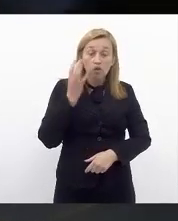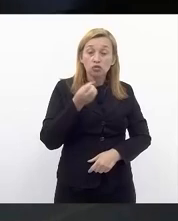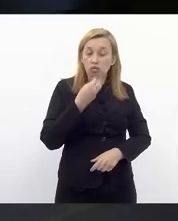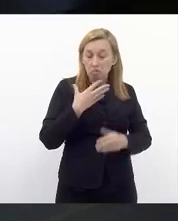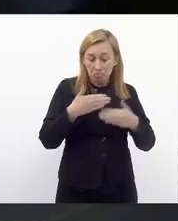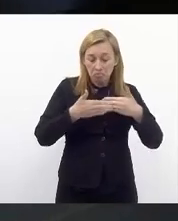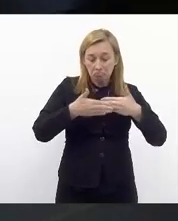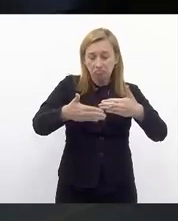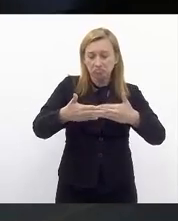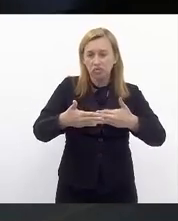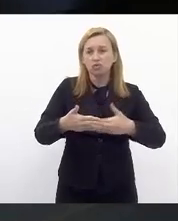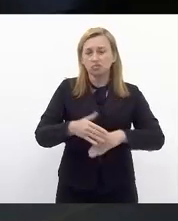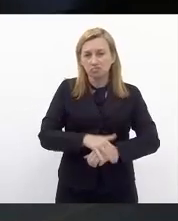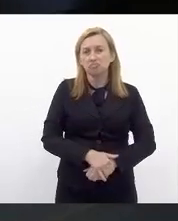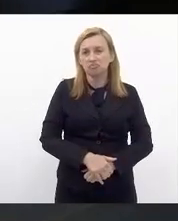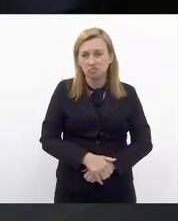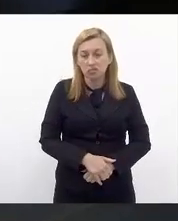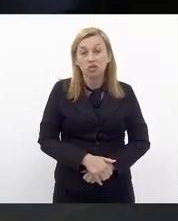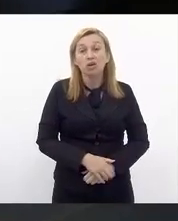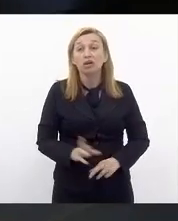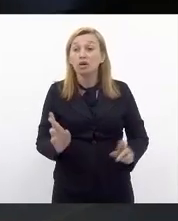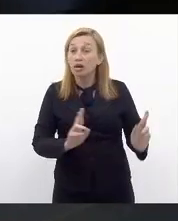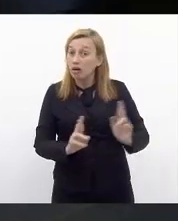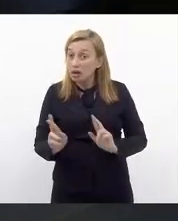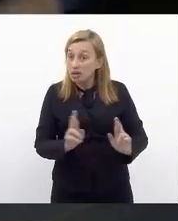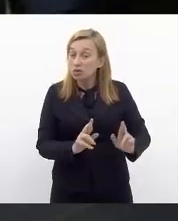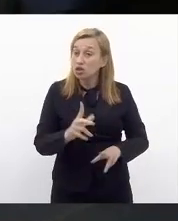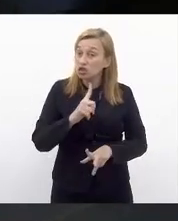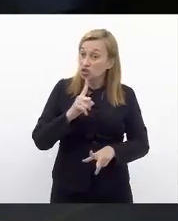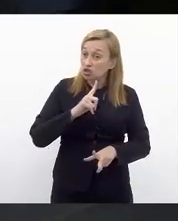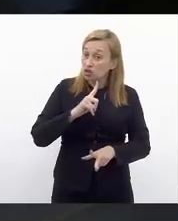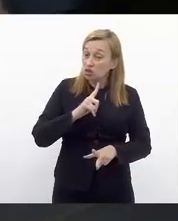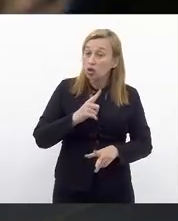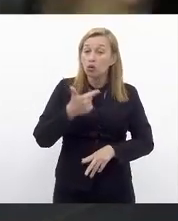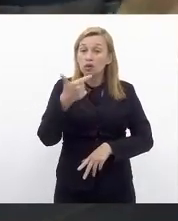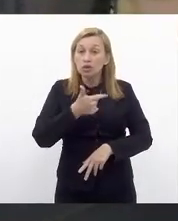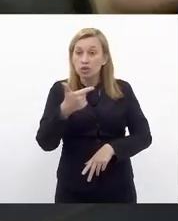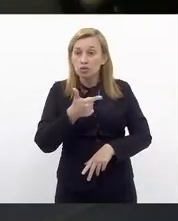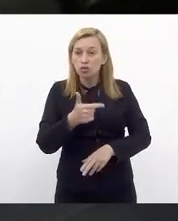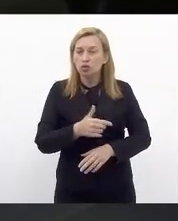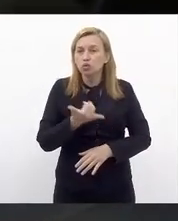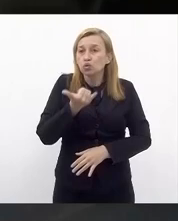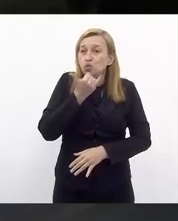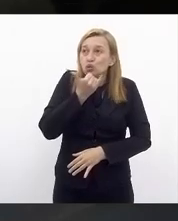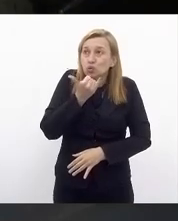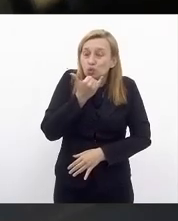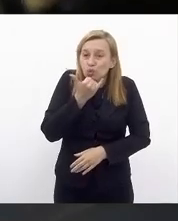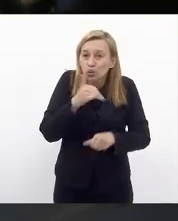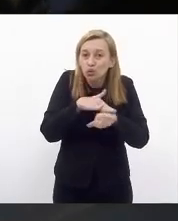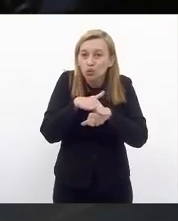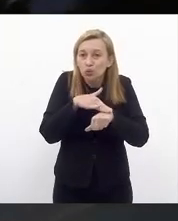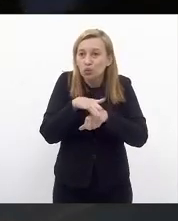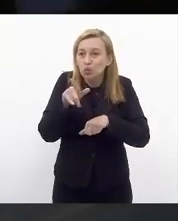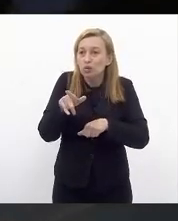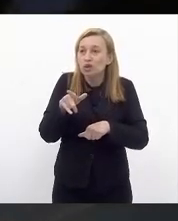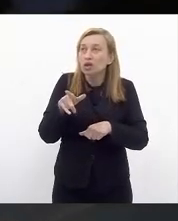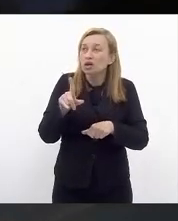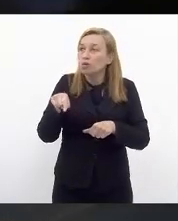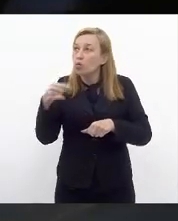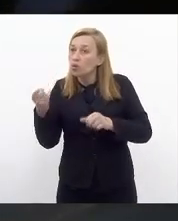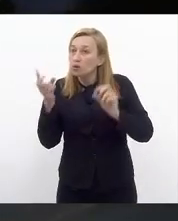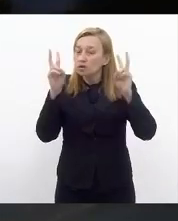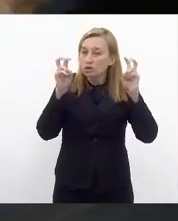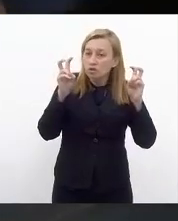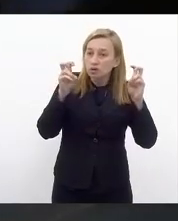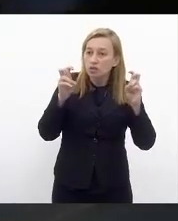foi um avanço bastante significativo tá em relação que a gente tinha o segundo ponto e desculpa mas eu tava conversando aqui sobre o